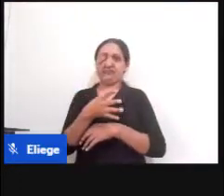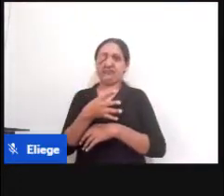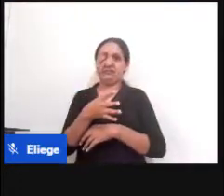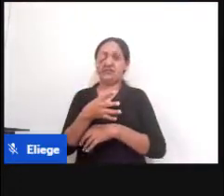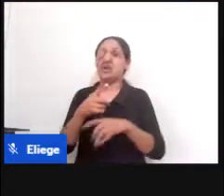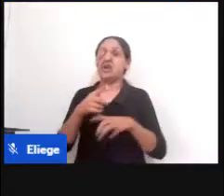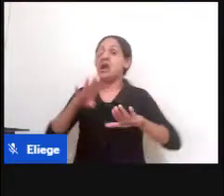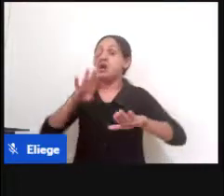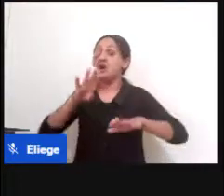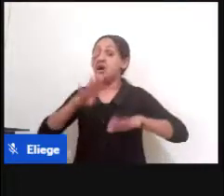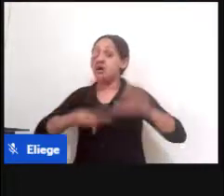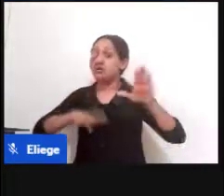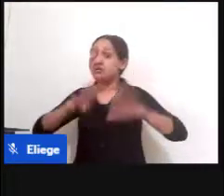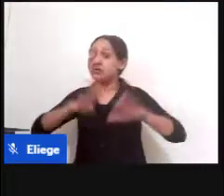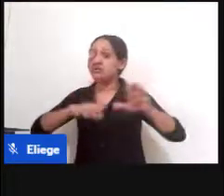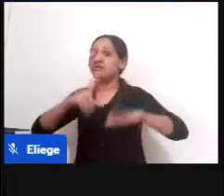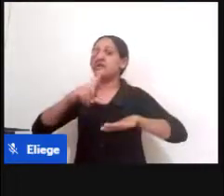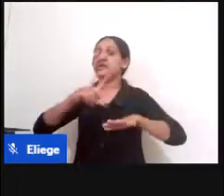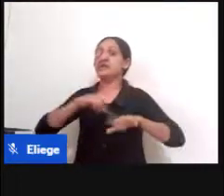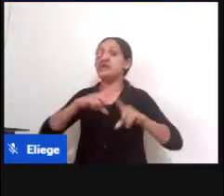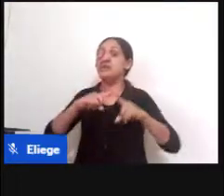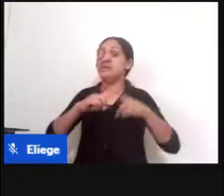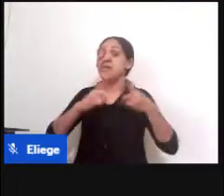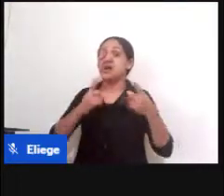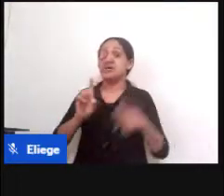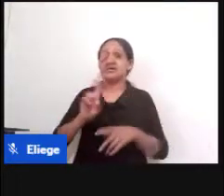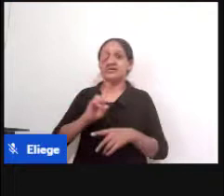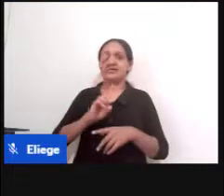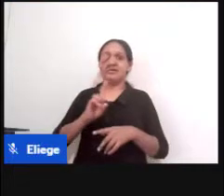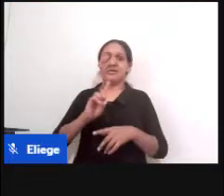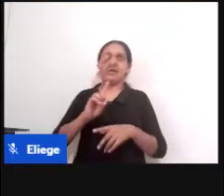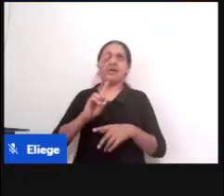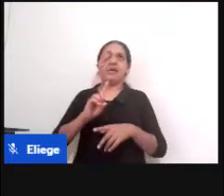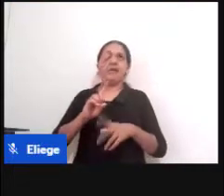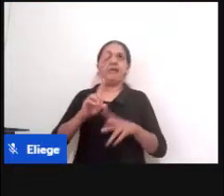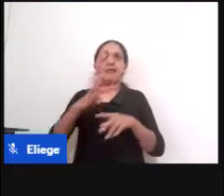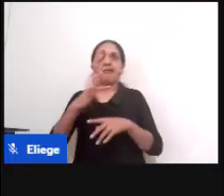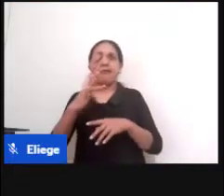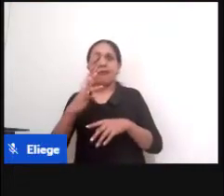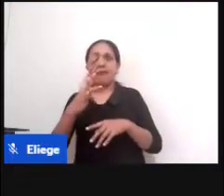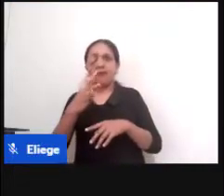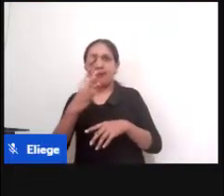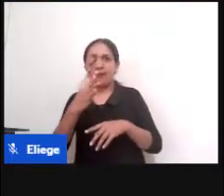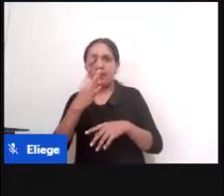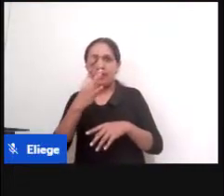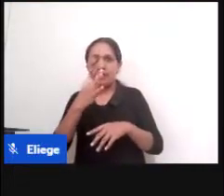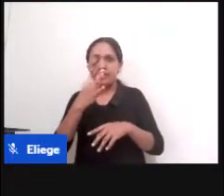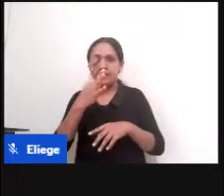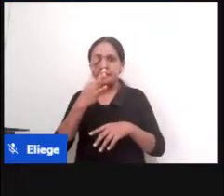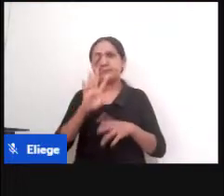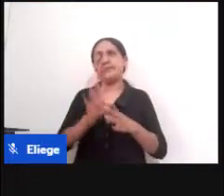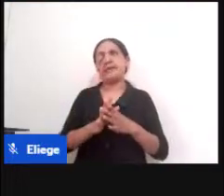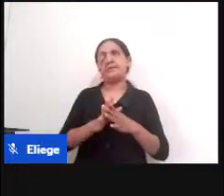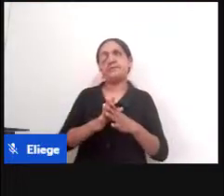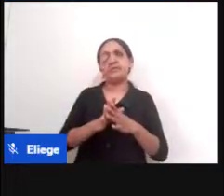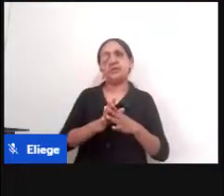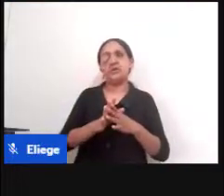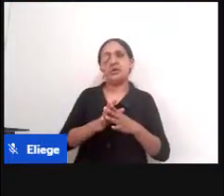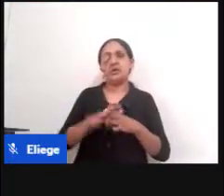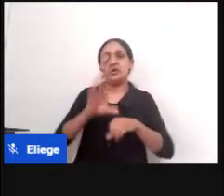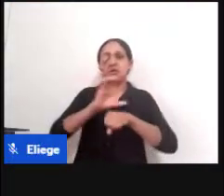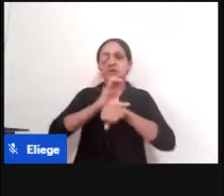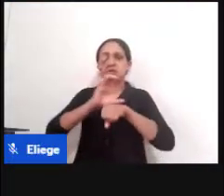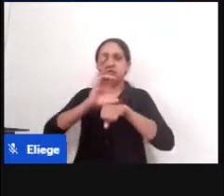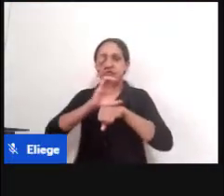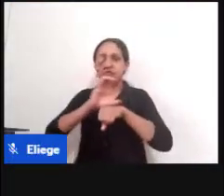tenha, mas ele não é um conhecimento que a gente fala científico ou um conhecimento de uma